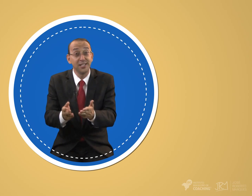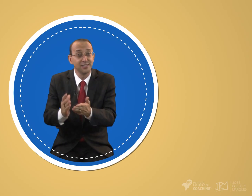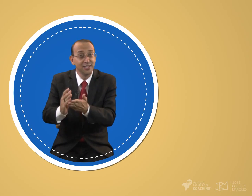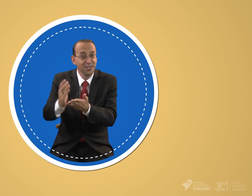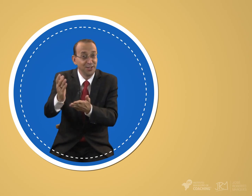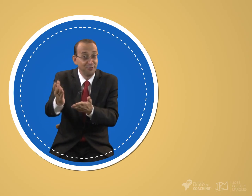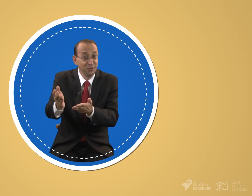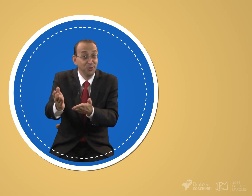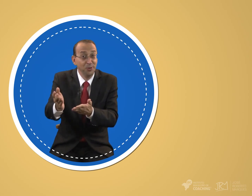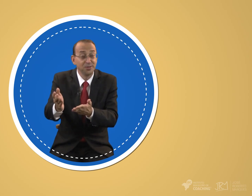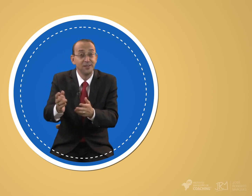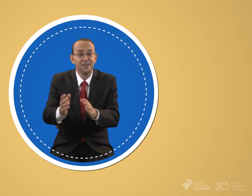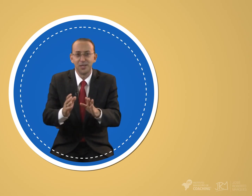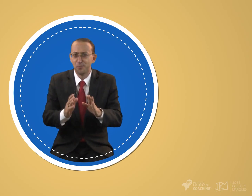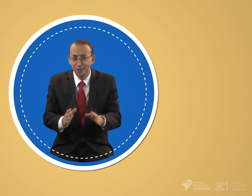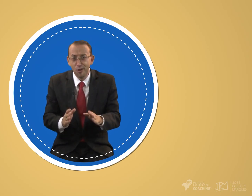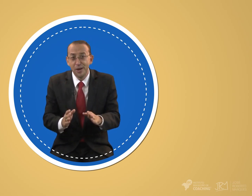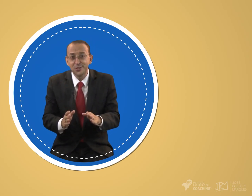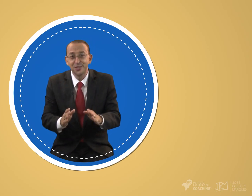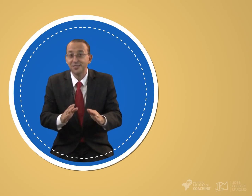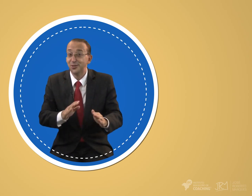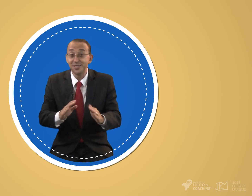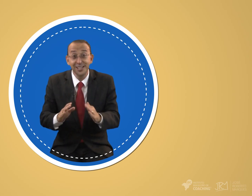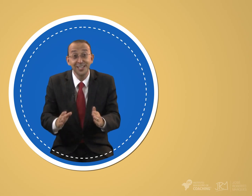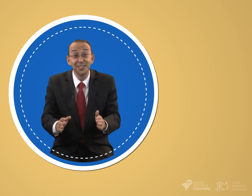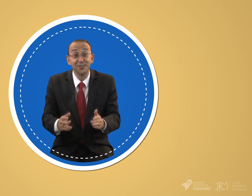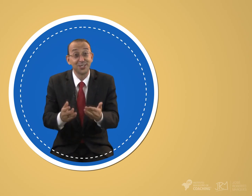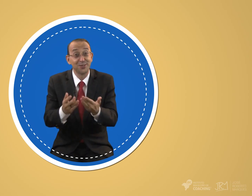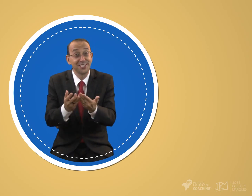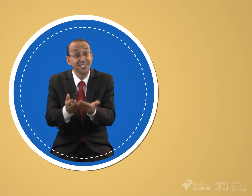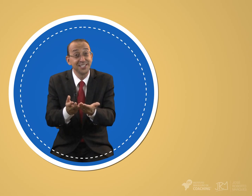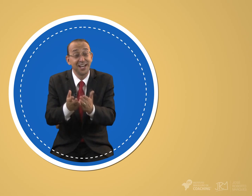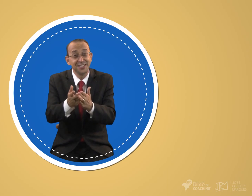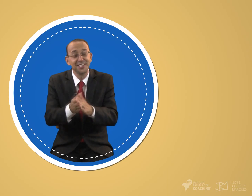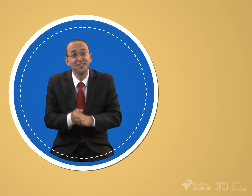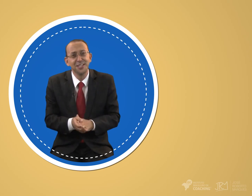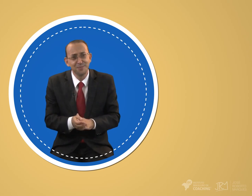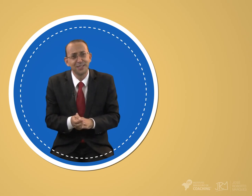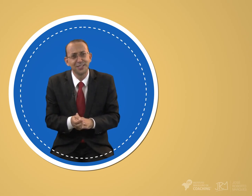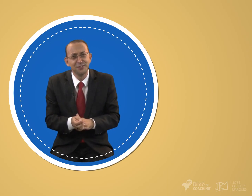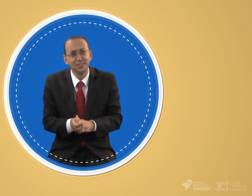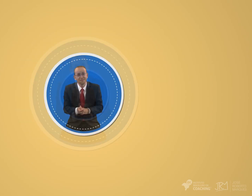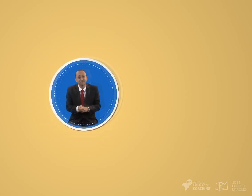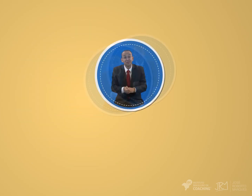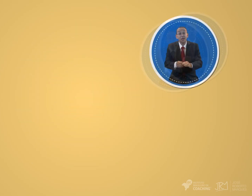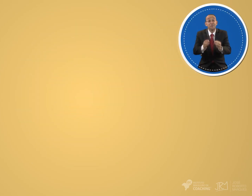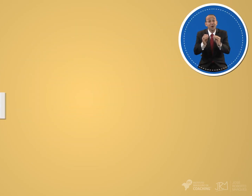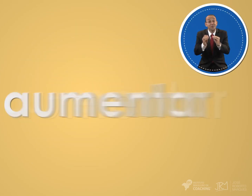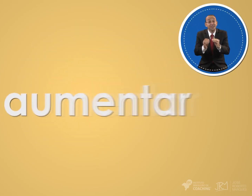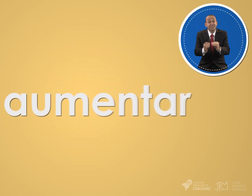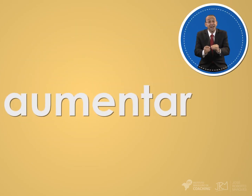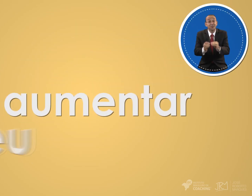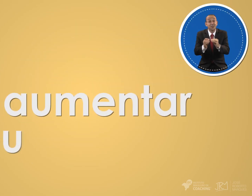atuais e Futuros e provavelmente não está atendendo as suas necessidades e expectativas